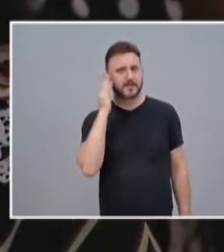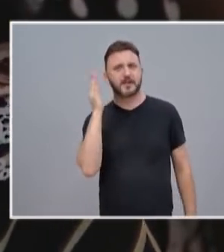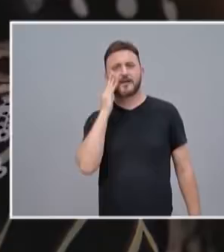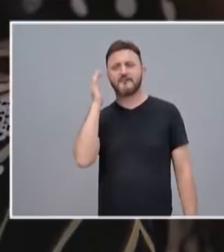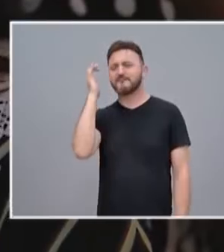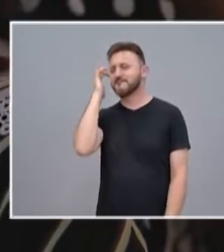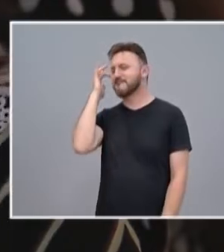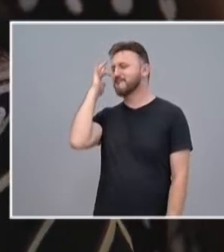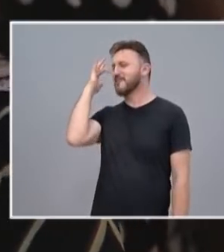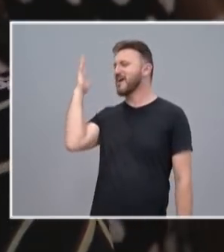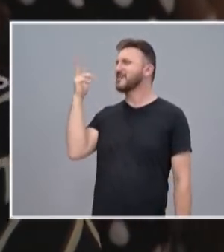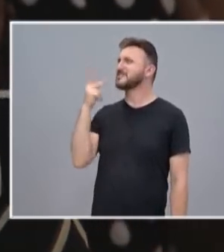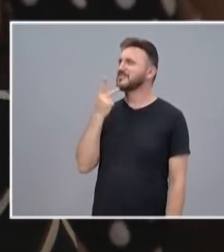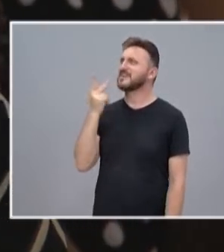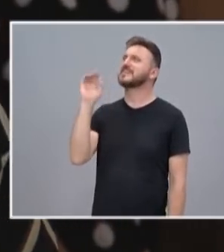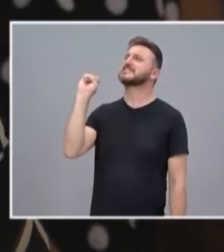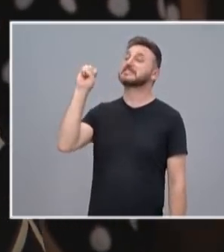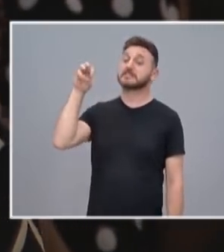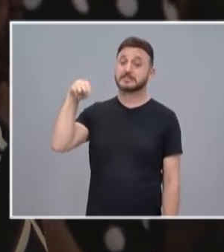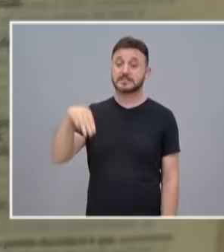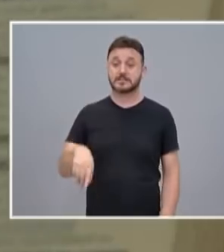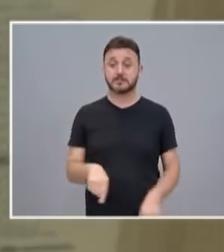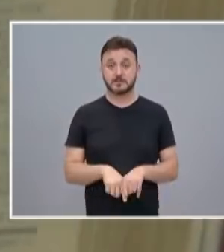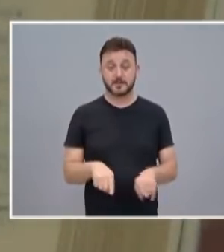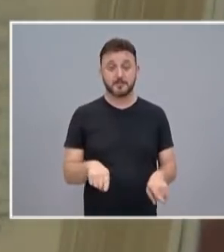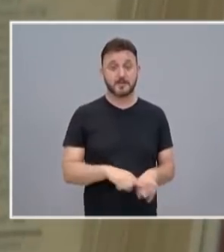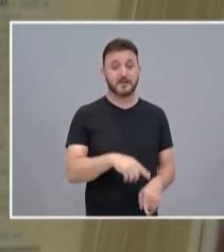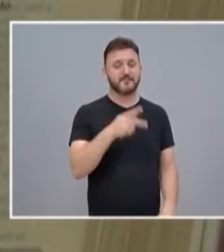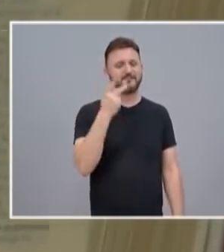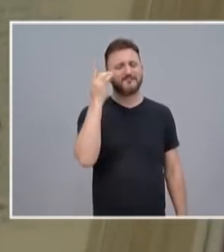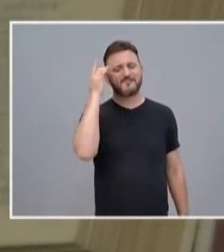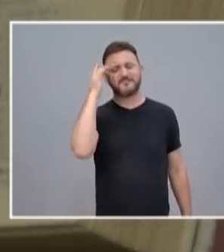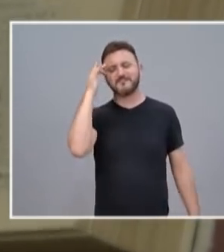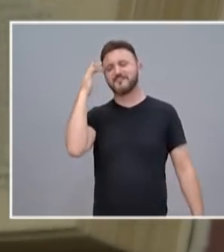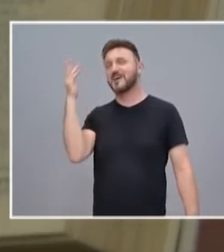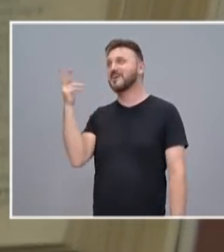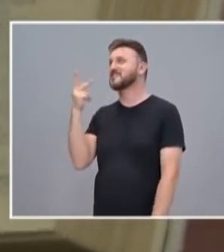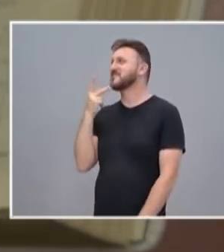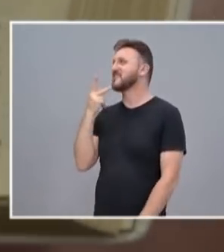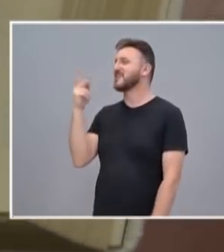É a palavra de Deus que vem chegando. Dizer,